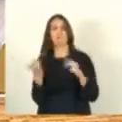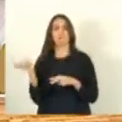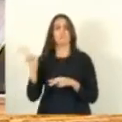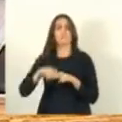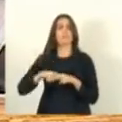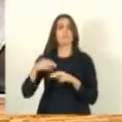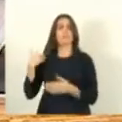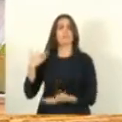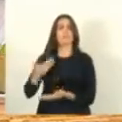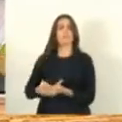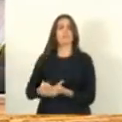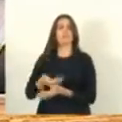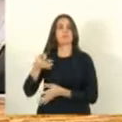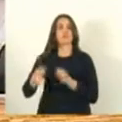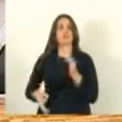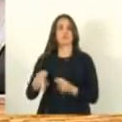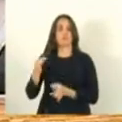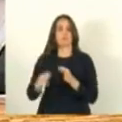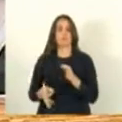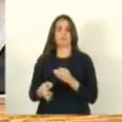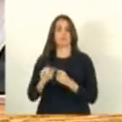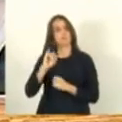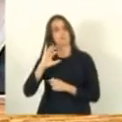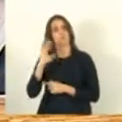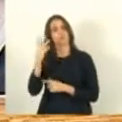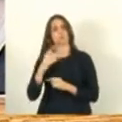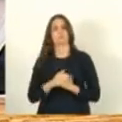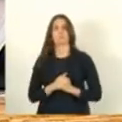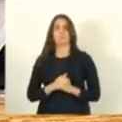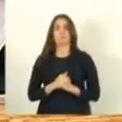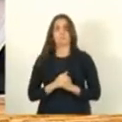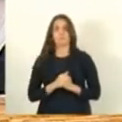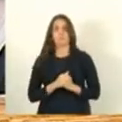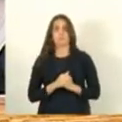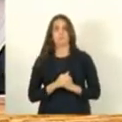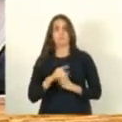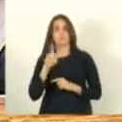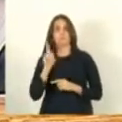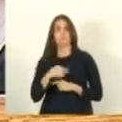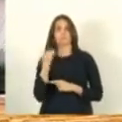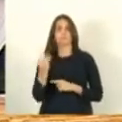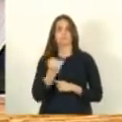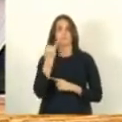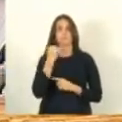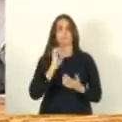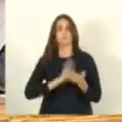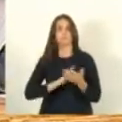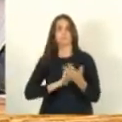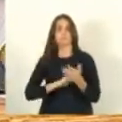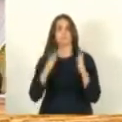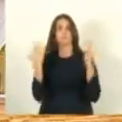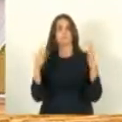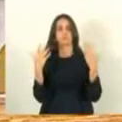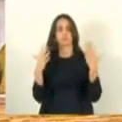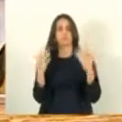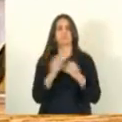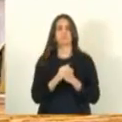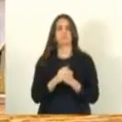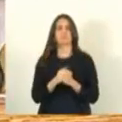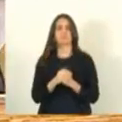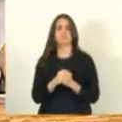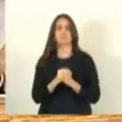apreendida até o júri, caso houver. Então, isso é muito importante. Eu quero parabenizar, finalmente,